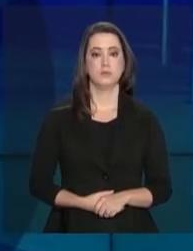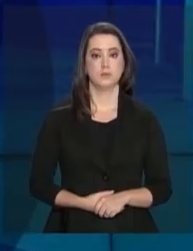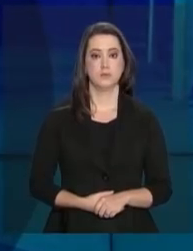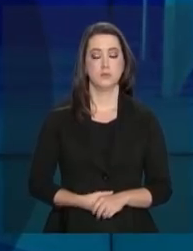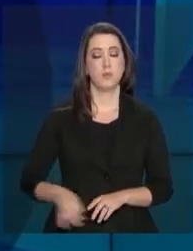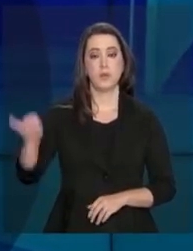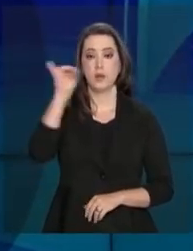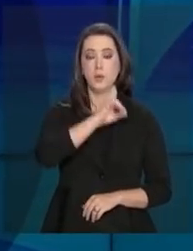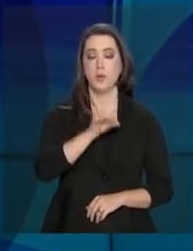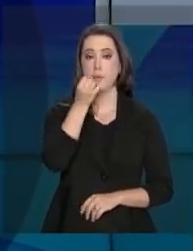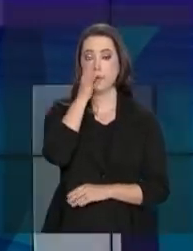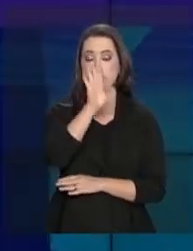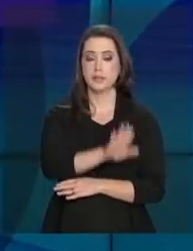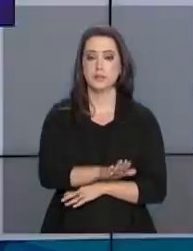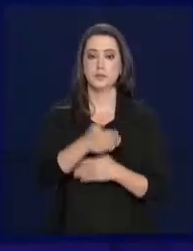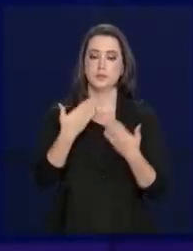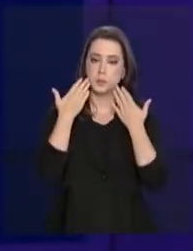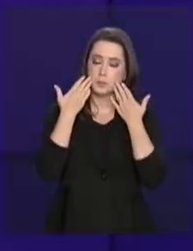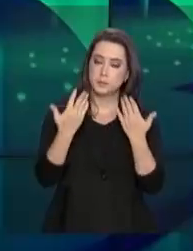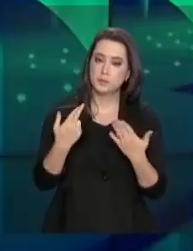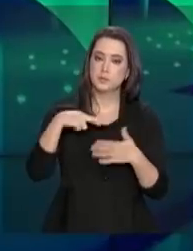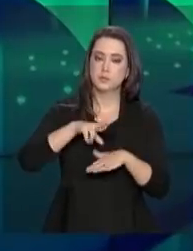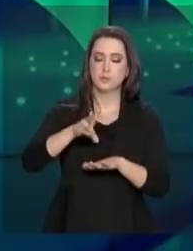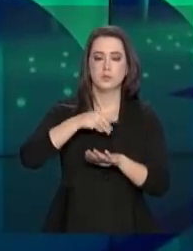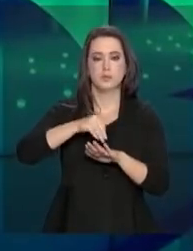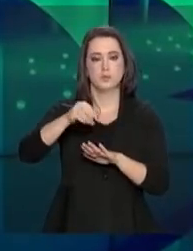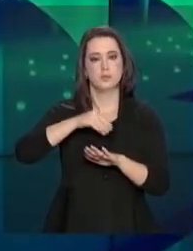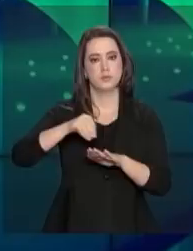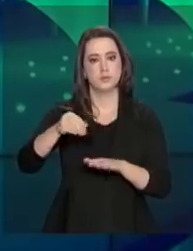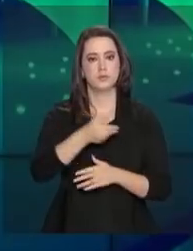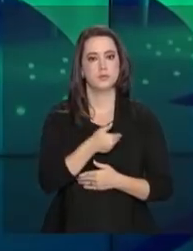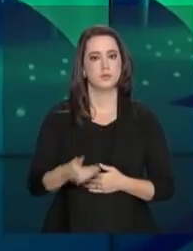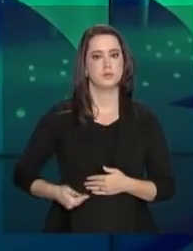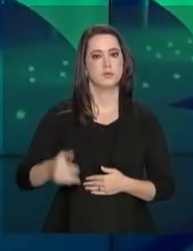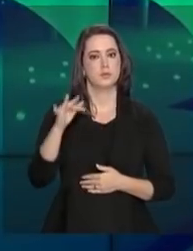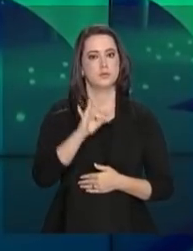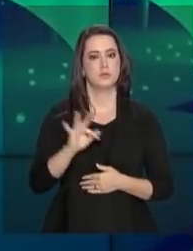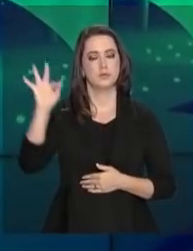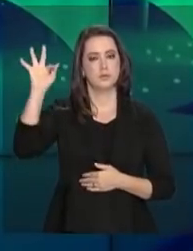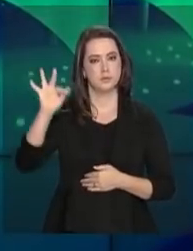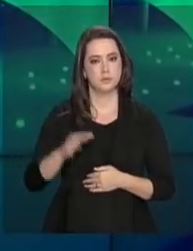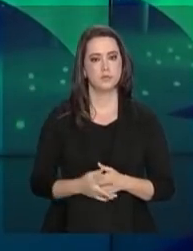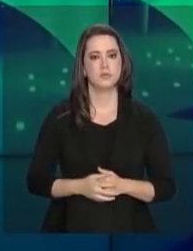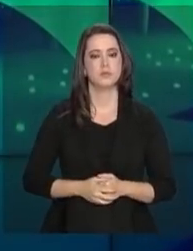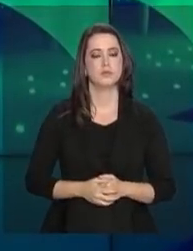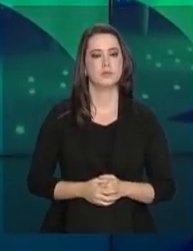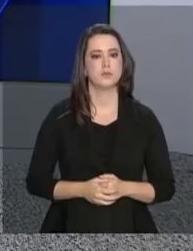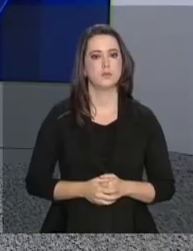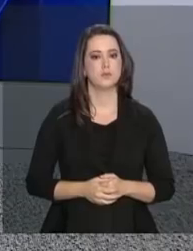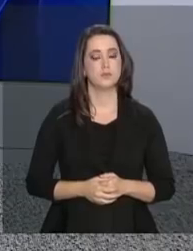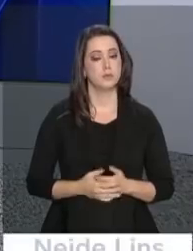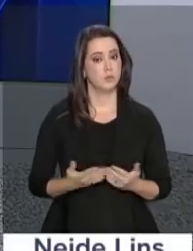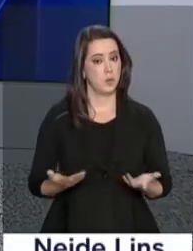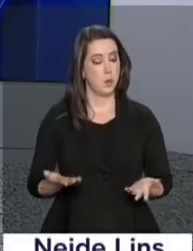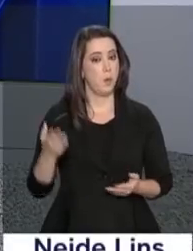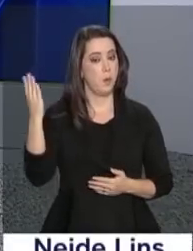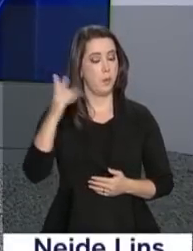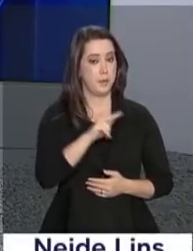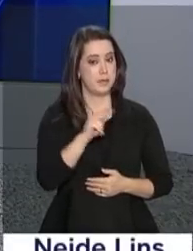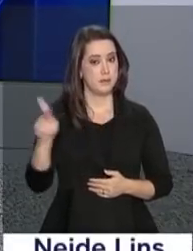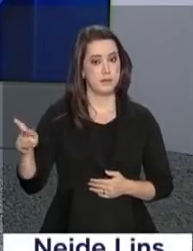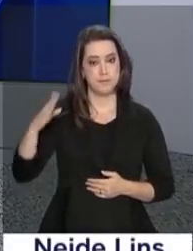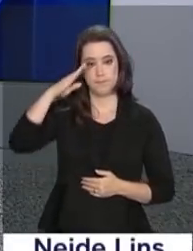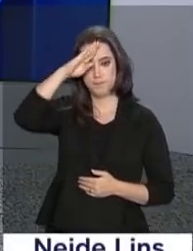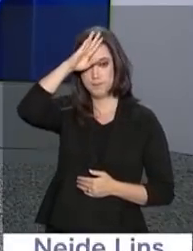olá boa tarde no ar mais uma edição do repórter nbr com as notícias do governo federal o presidente